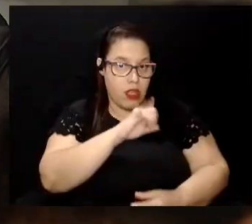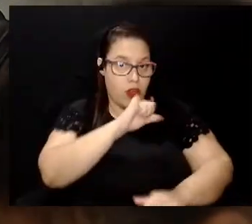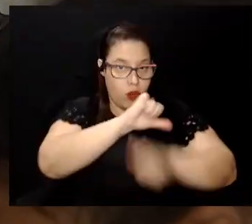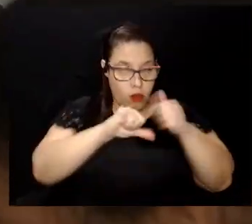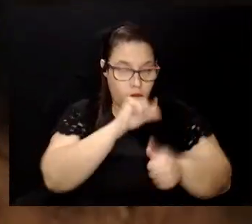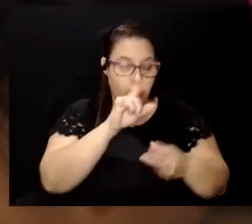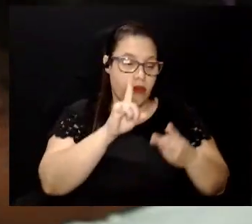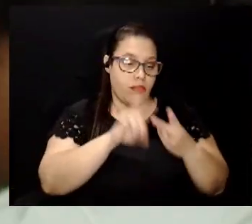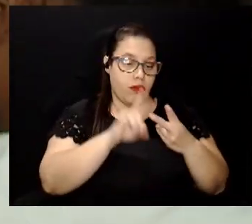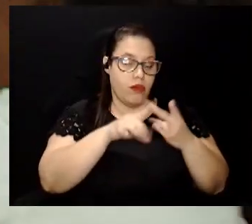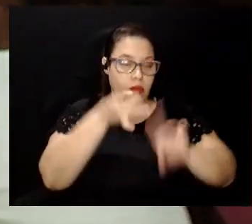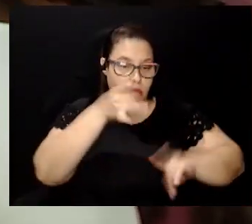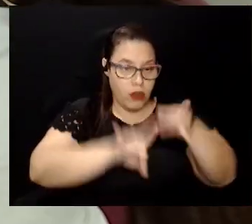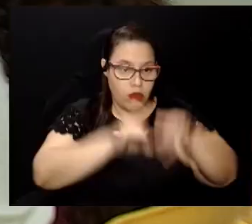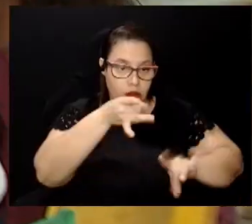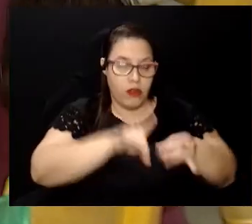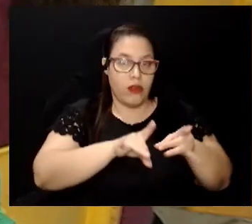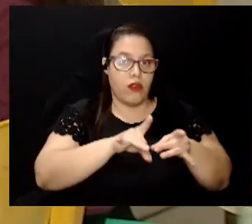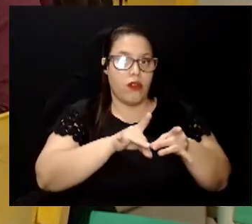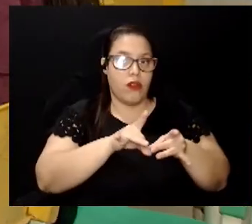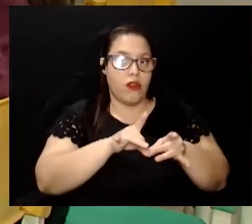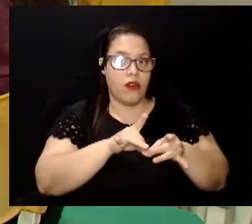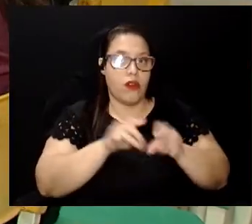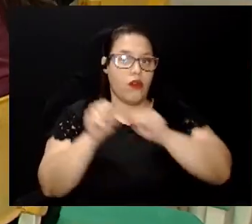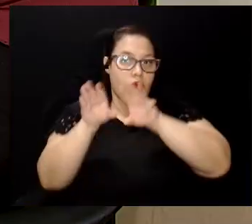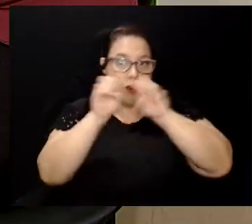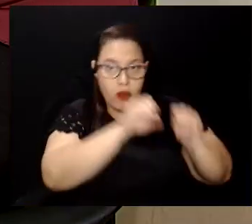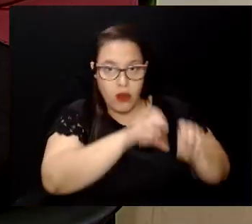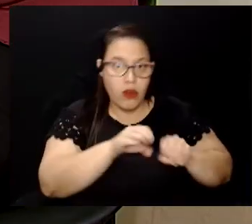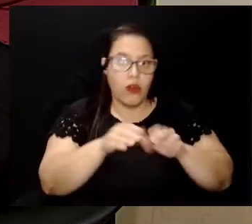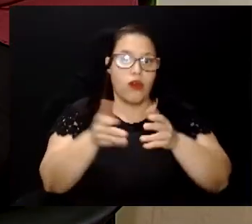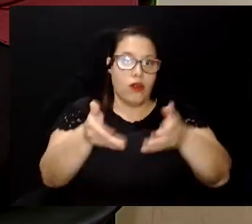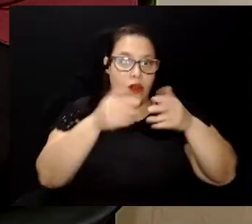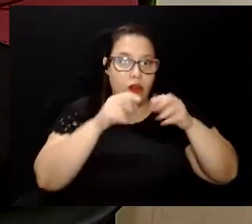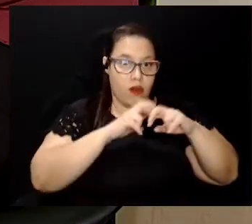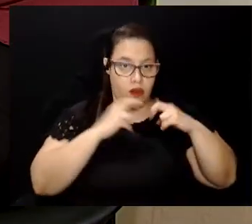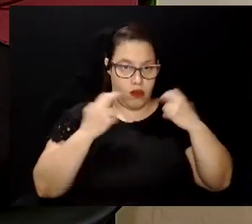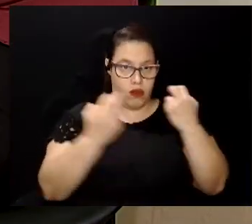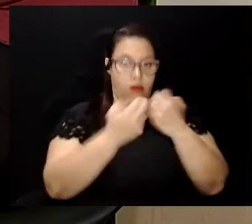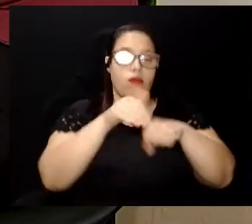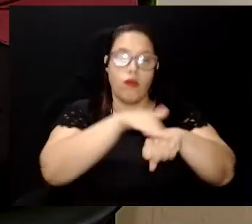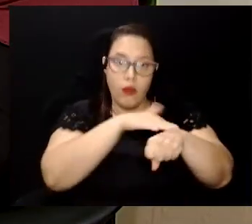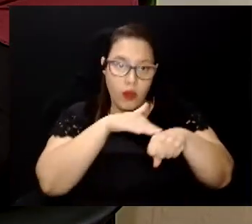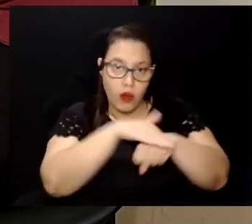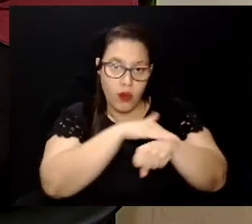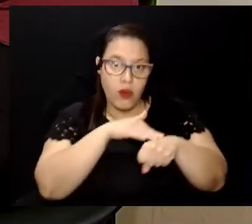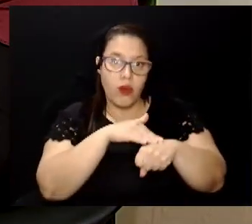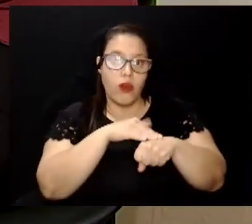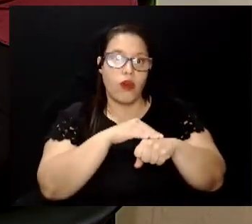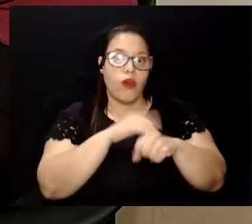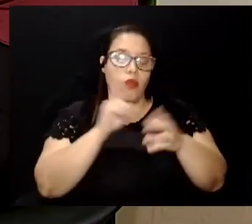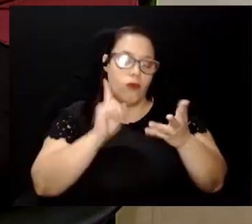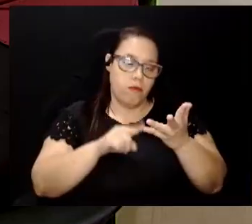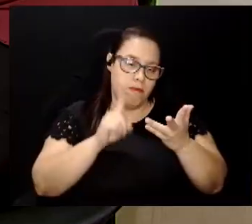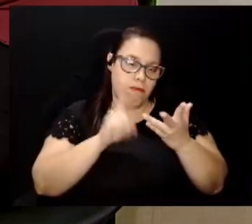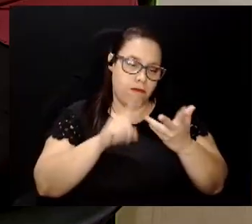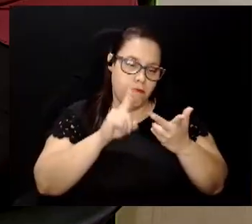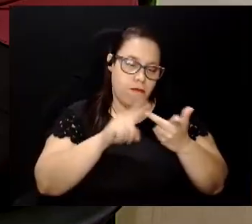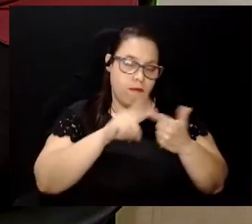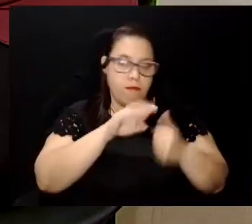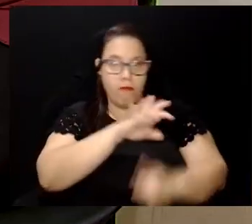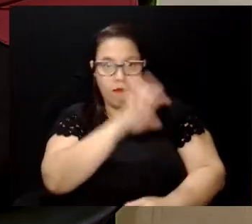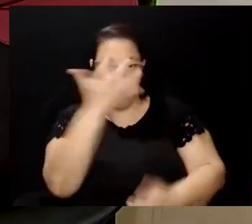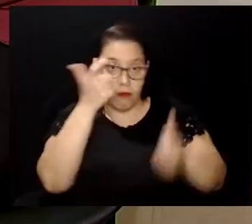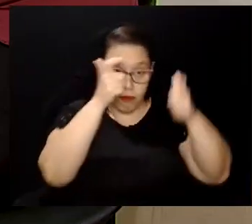cunho socioeducativo, que a gente traz a roda de conversa com as questões que acontecem no território, que acontecem na região,